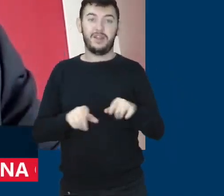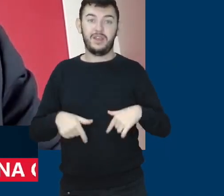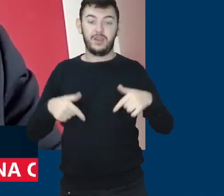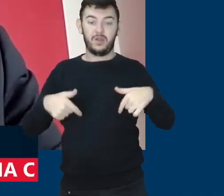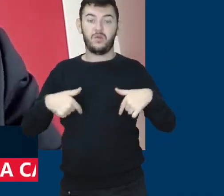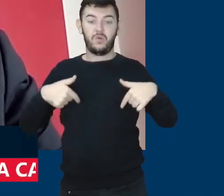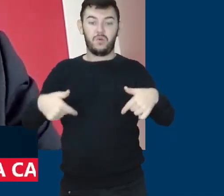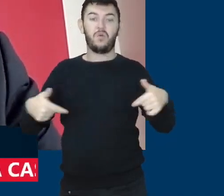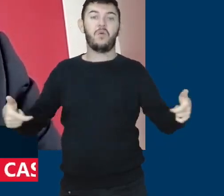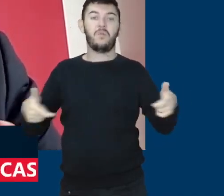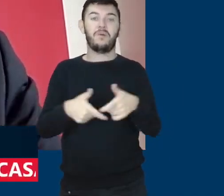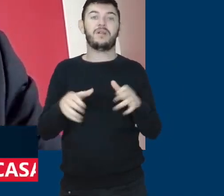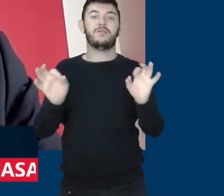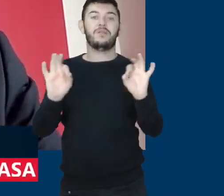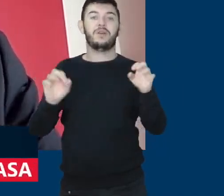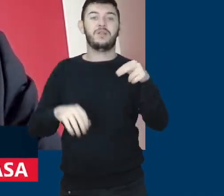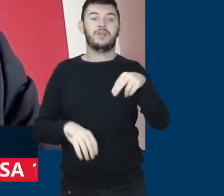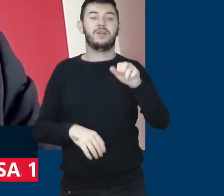esquecer que